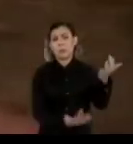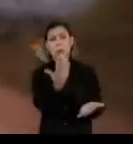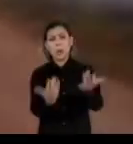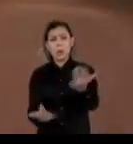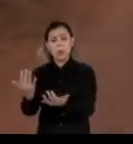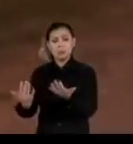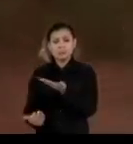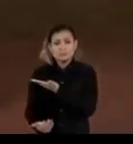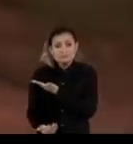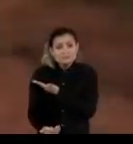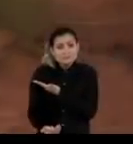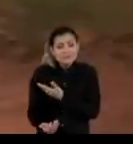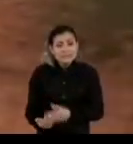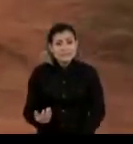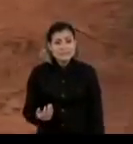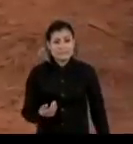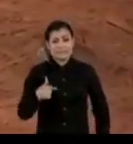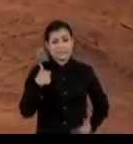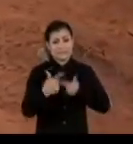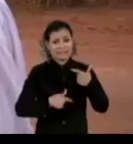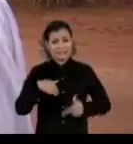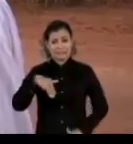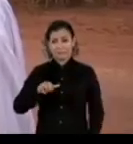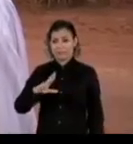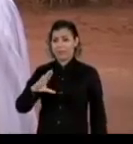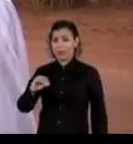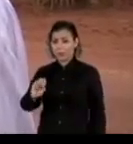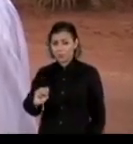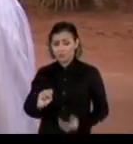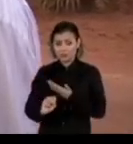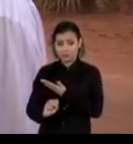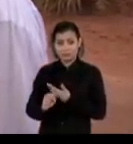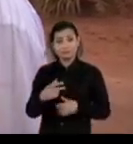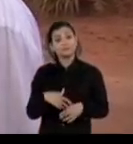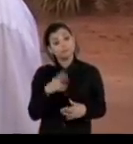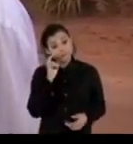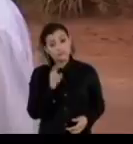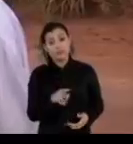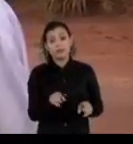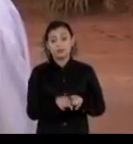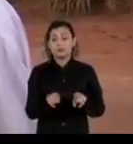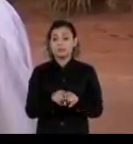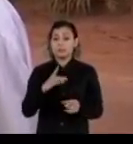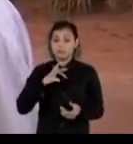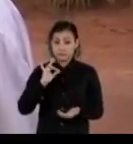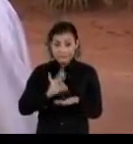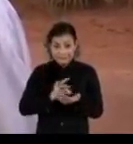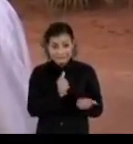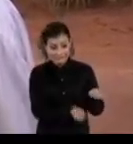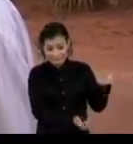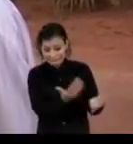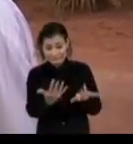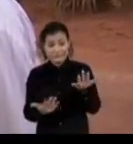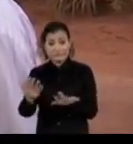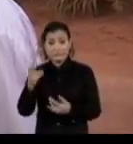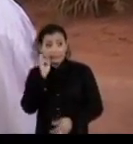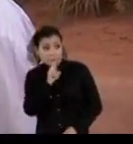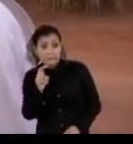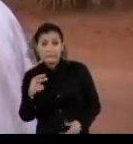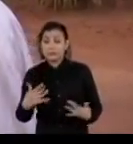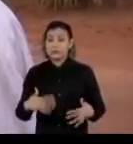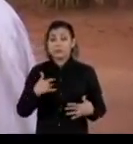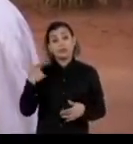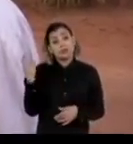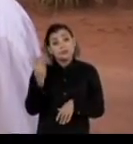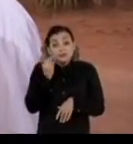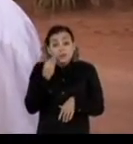As queimadas mudaram a rotina de trabalho do Marco. Tô olhando, né? Se pular pra cá, aí liga o patrão, aí vem aqui e apaga, né?